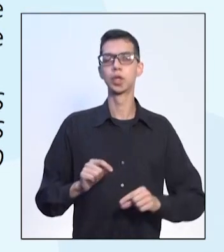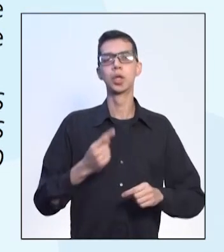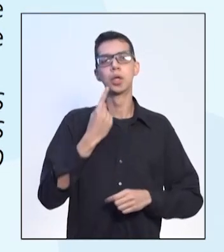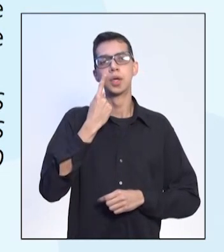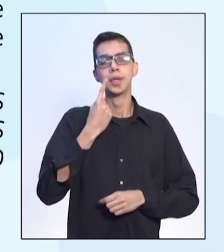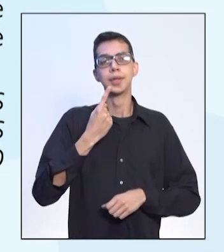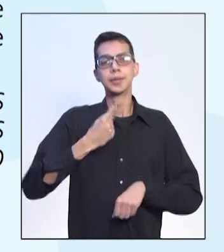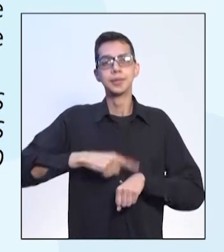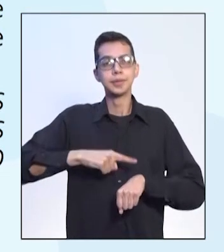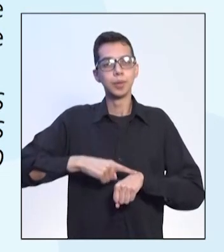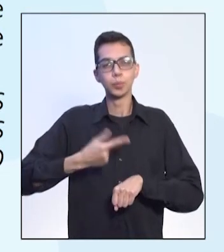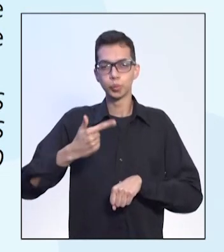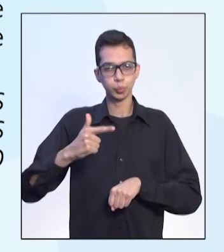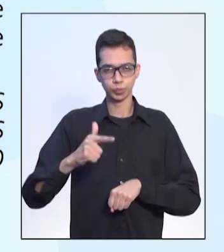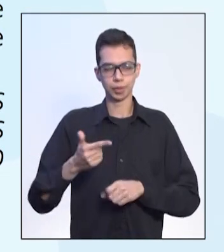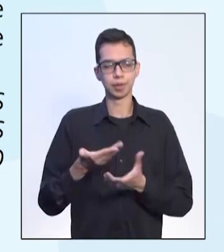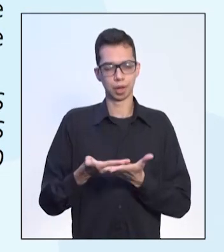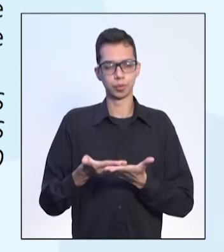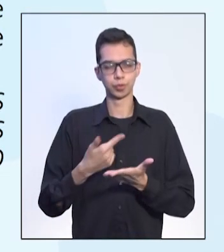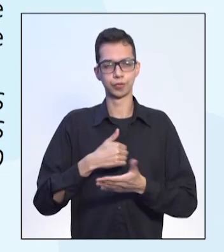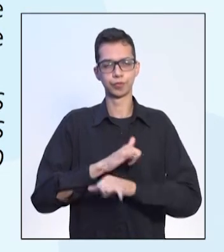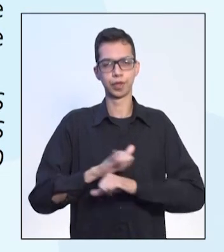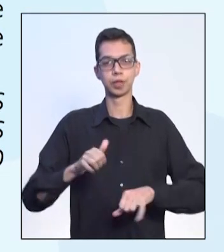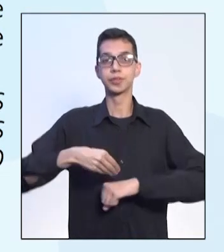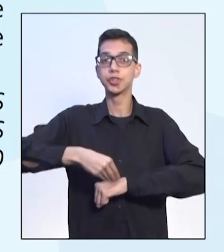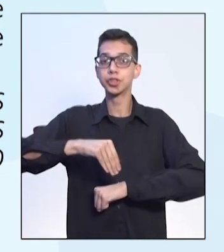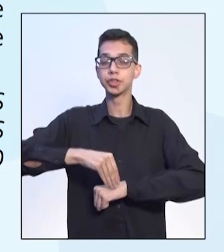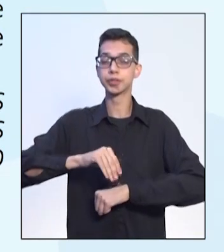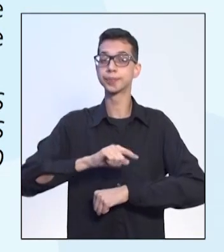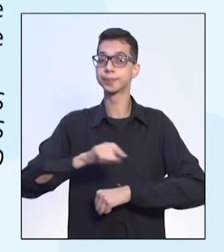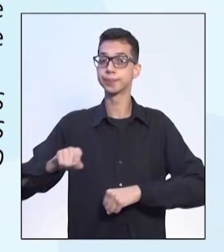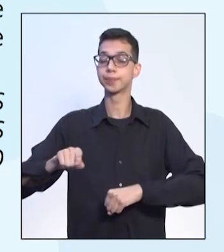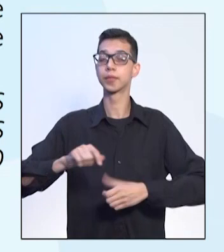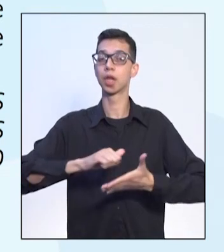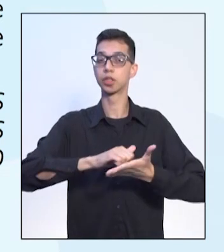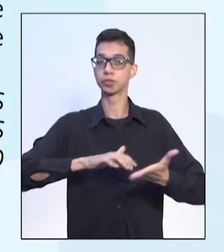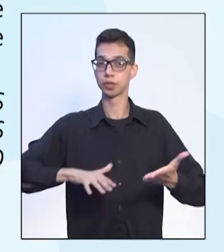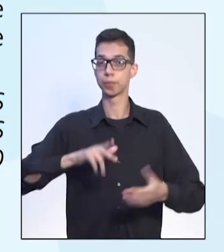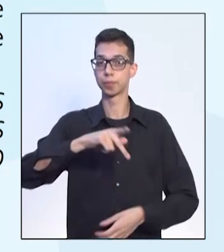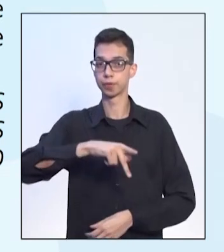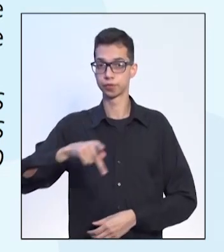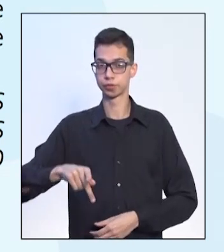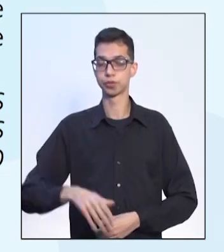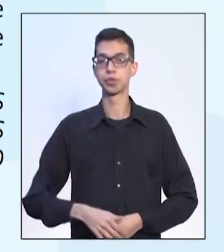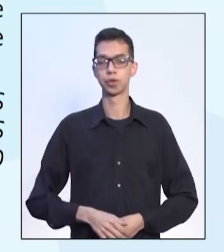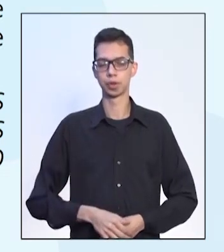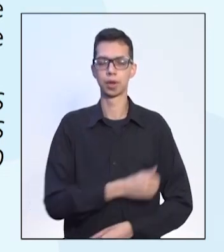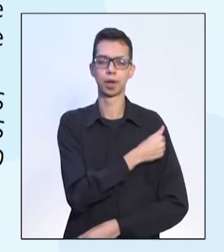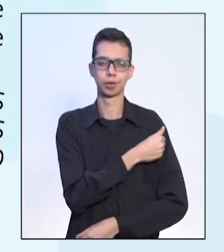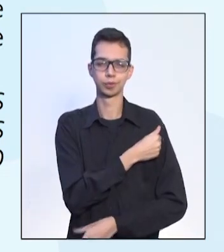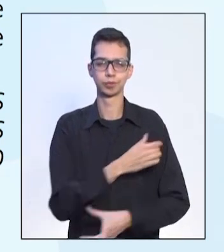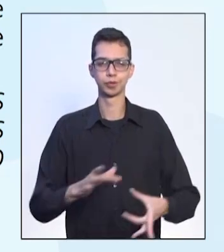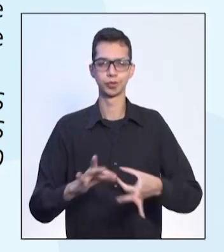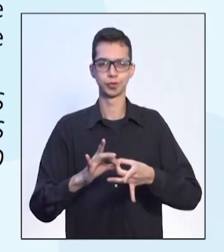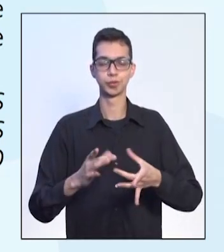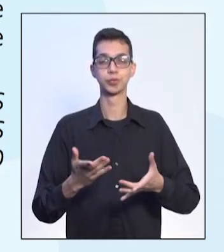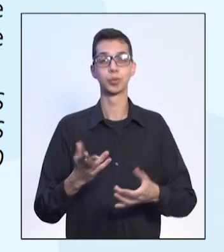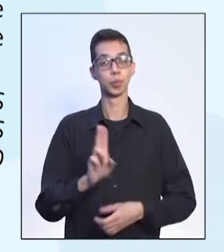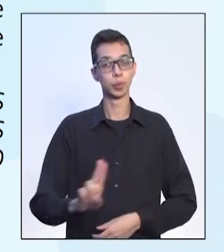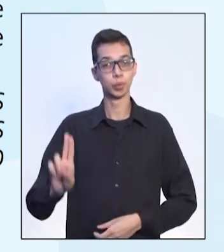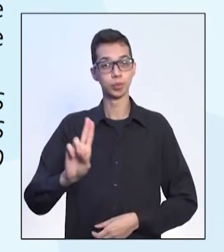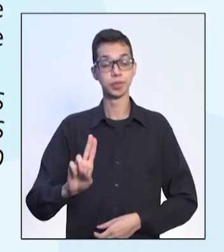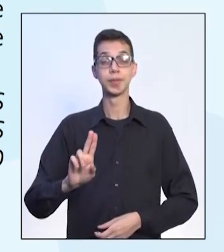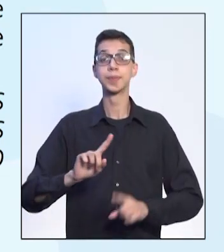não teremos tempo, isso pode ficar como uma sugestão de atividade para você, professor, que queira trabalhar com seus alunos. Lembrando que é